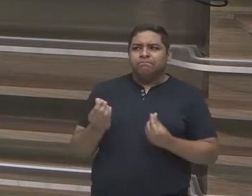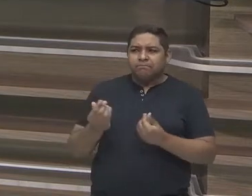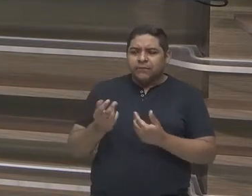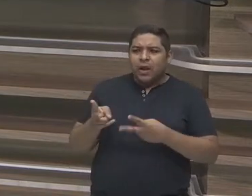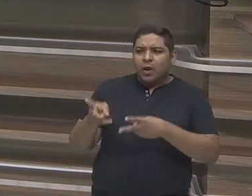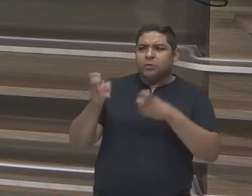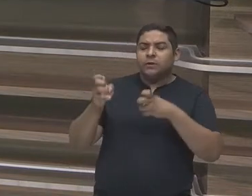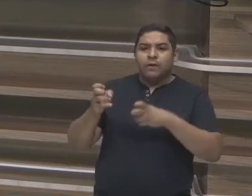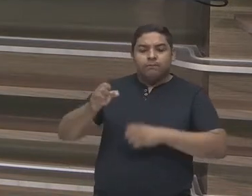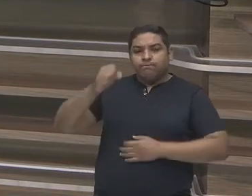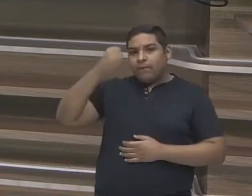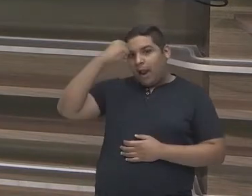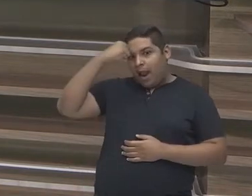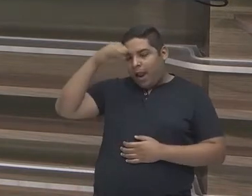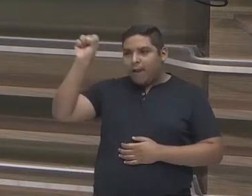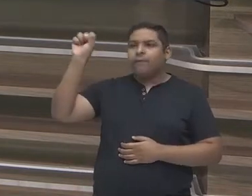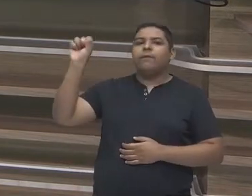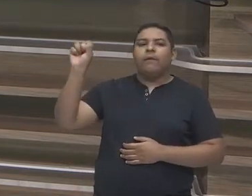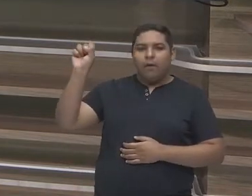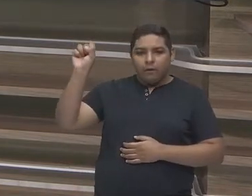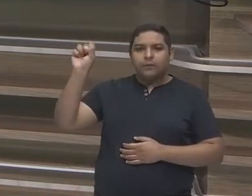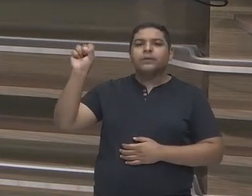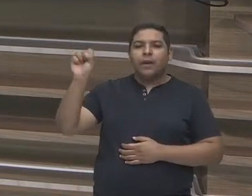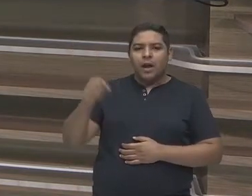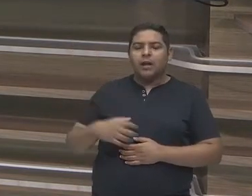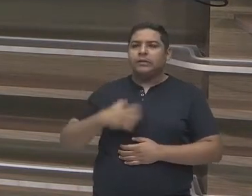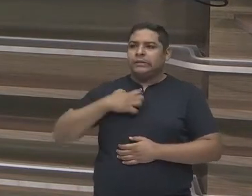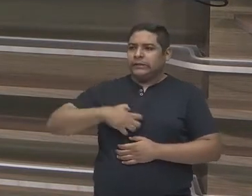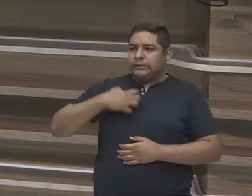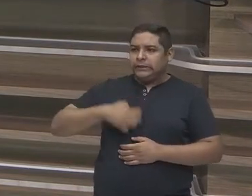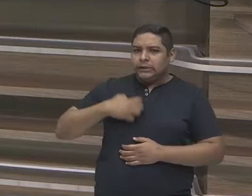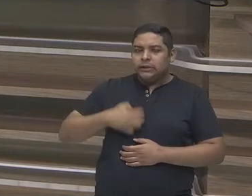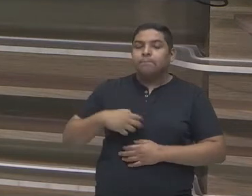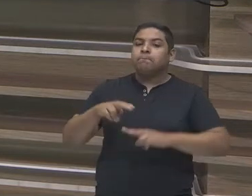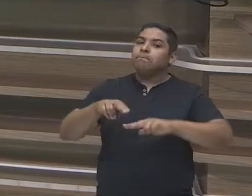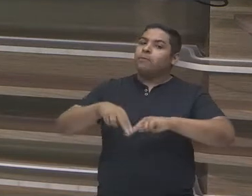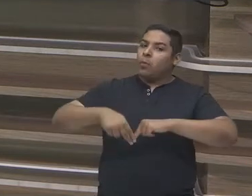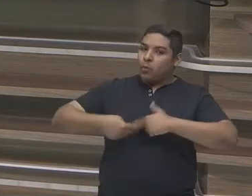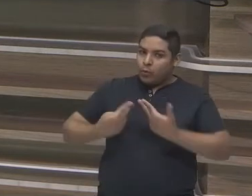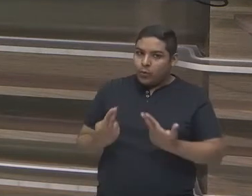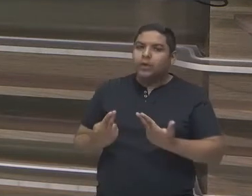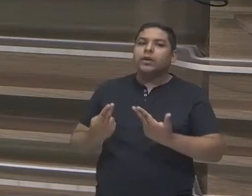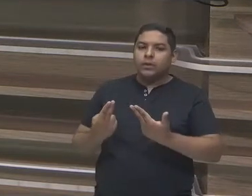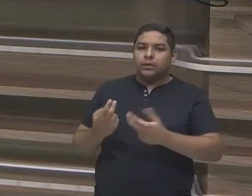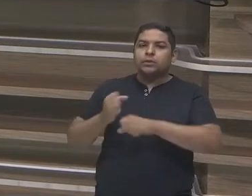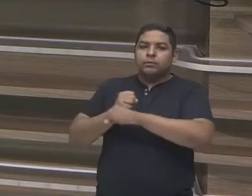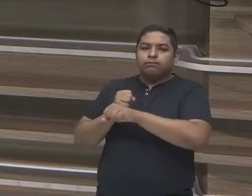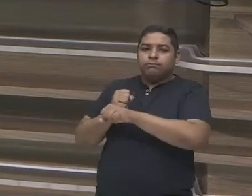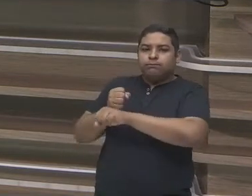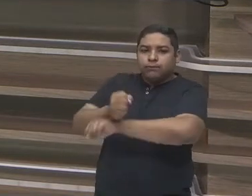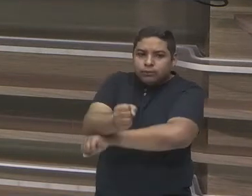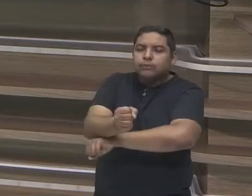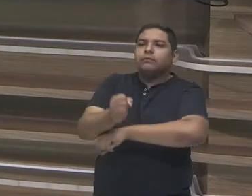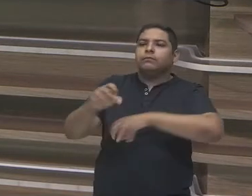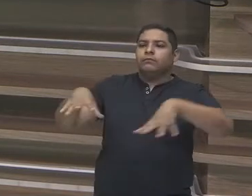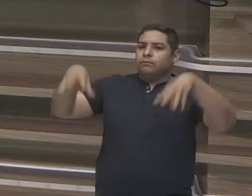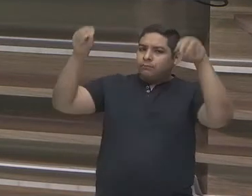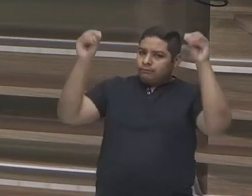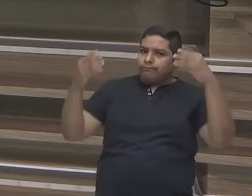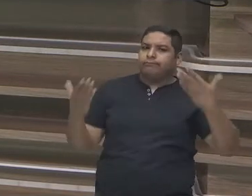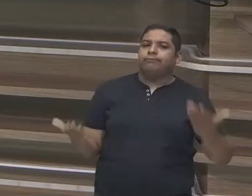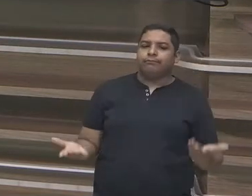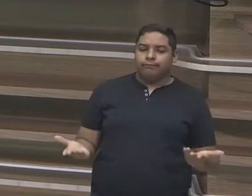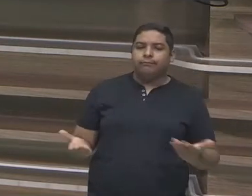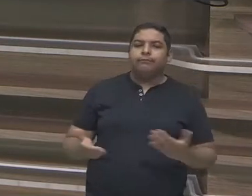quê? Revoltados, chateados e tomaram essa ação, no caso de tomar a Bastilha. Então, isso